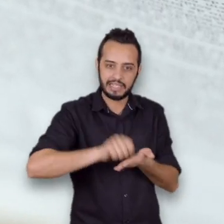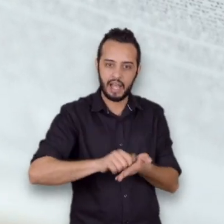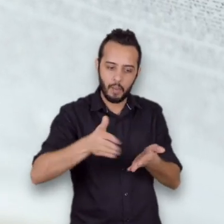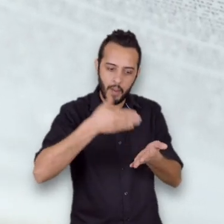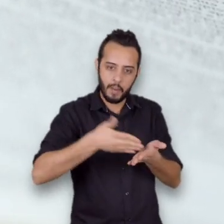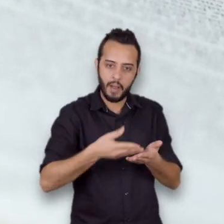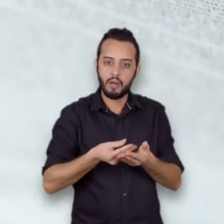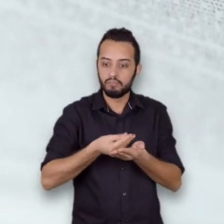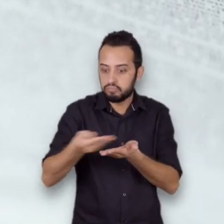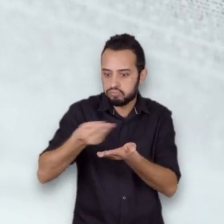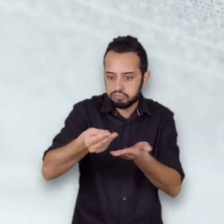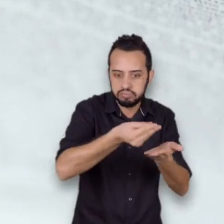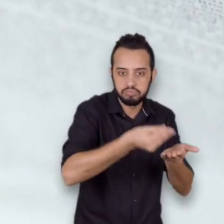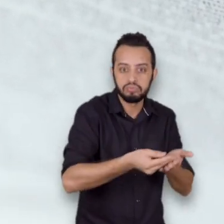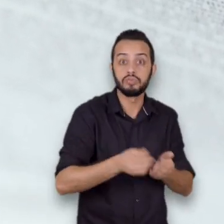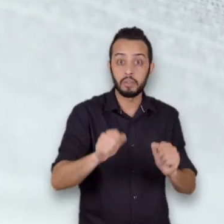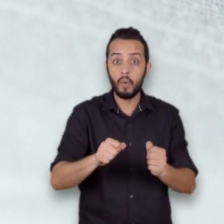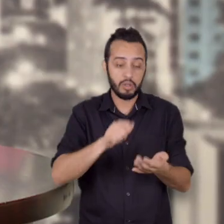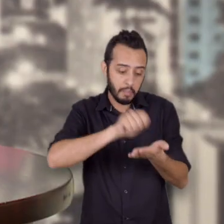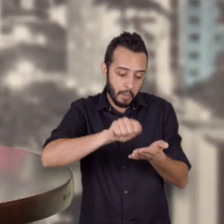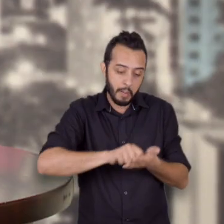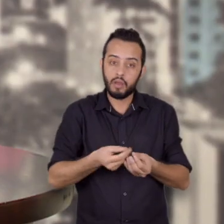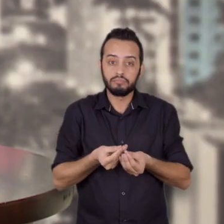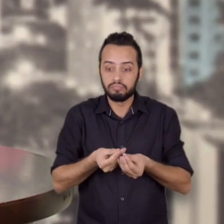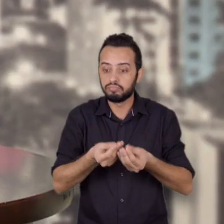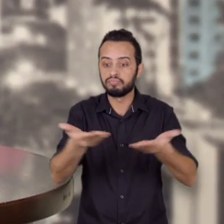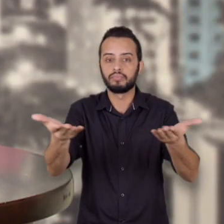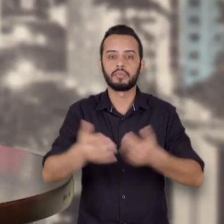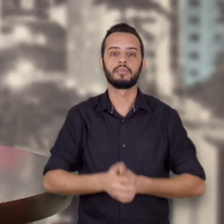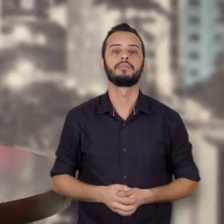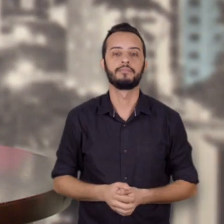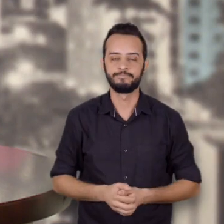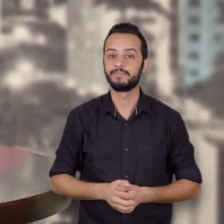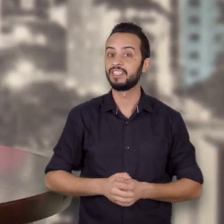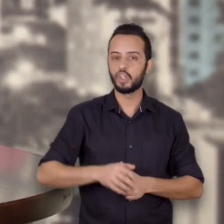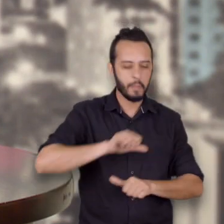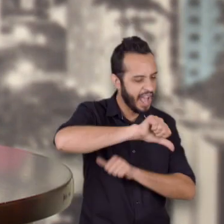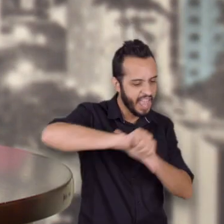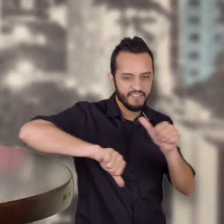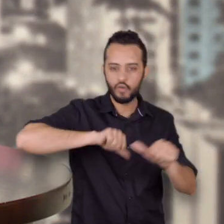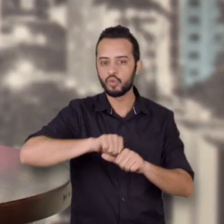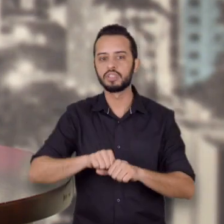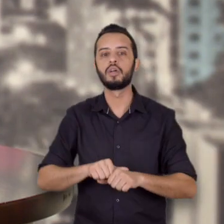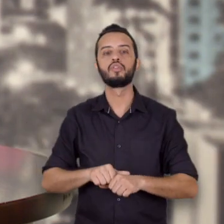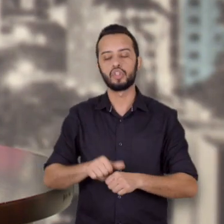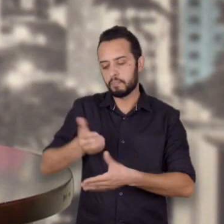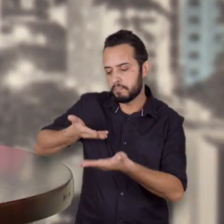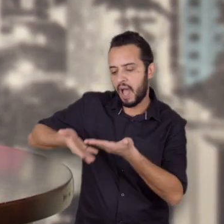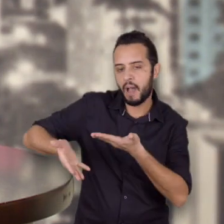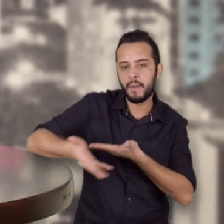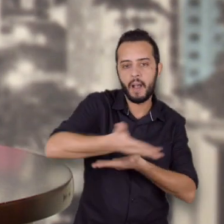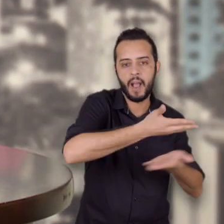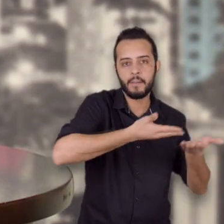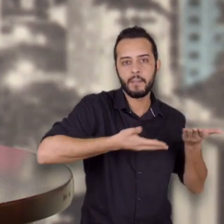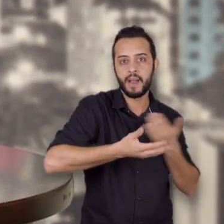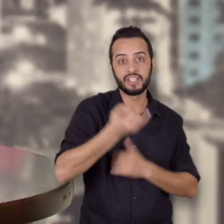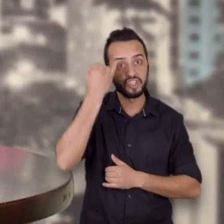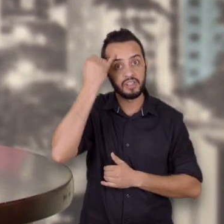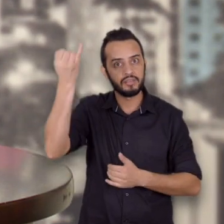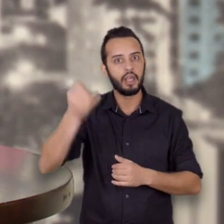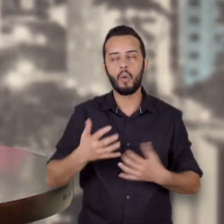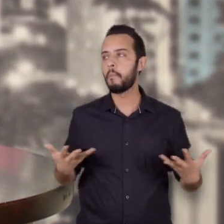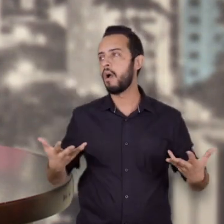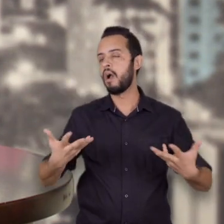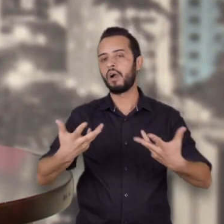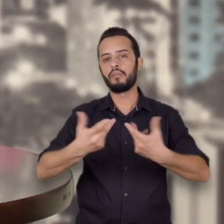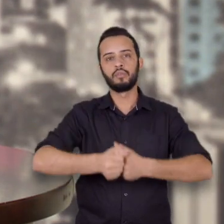pode publicar o que você quiser e distribuir para quem você quiser. Então, isso é uma revolução de compartilhamento de conteúdo